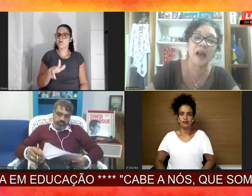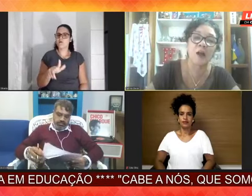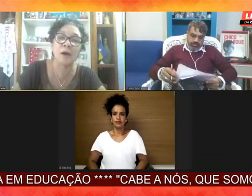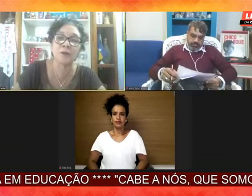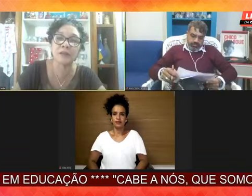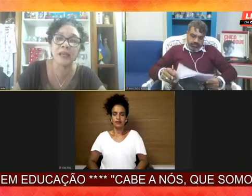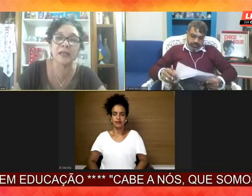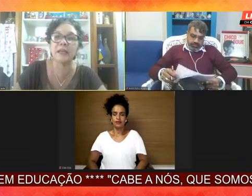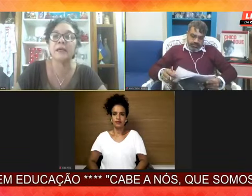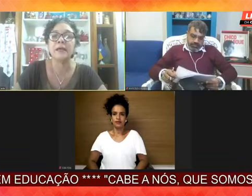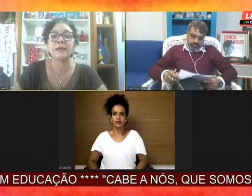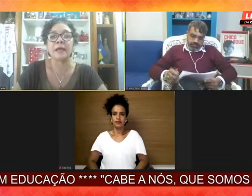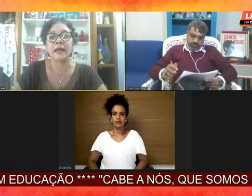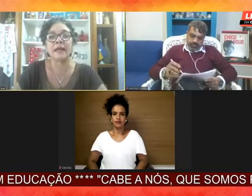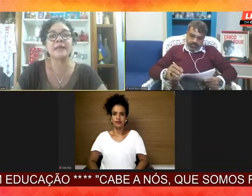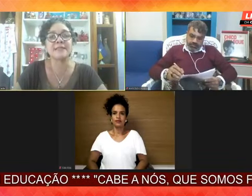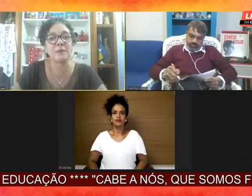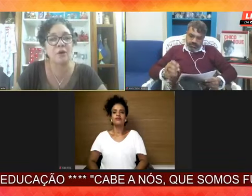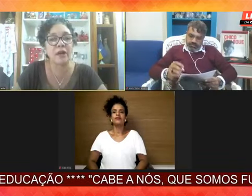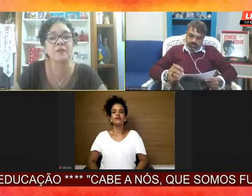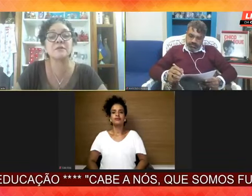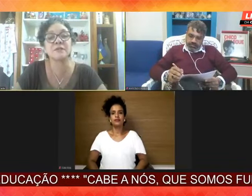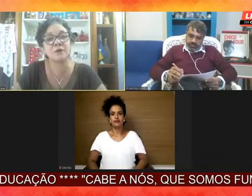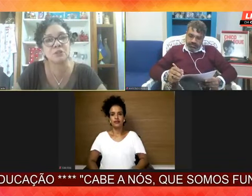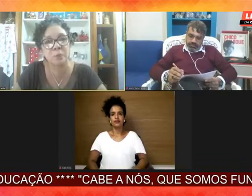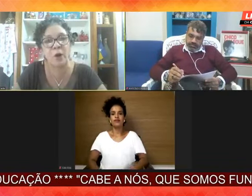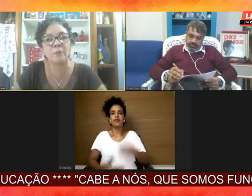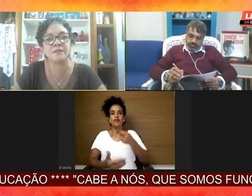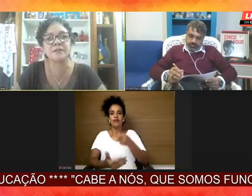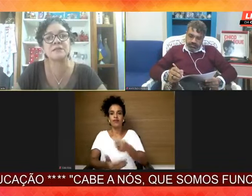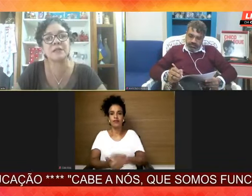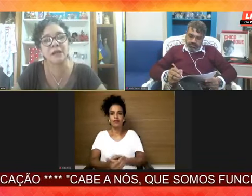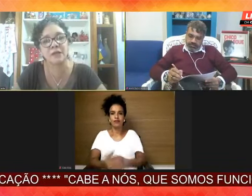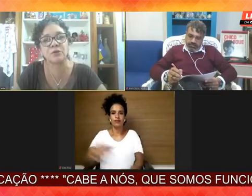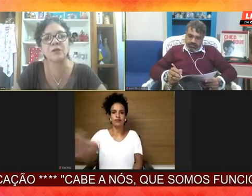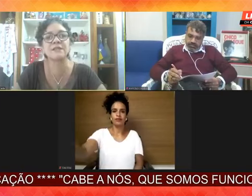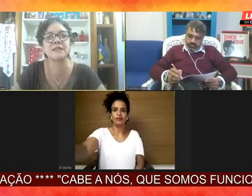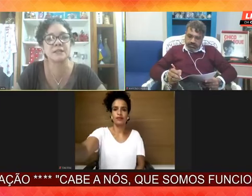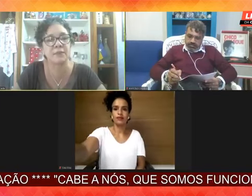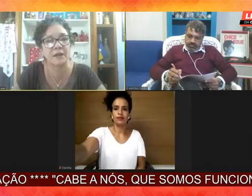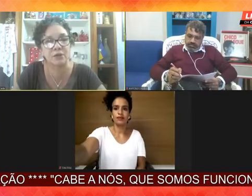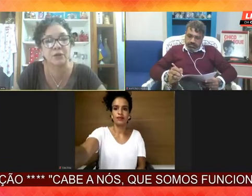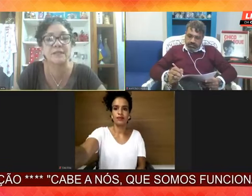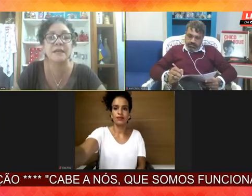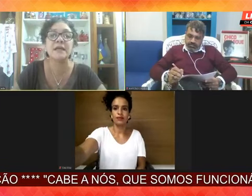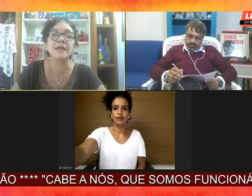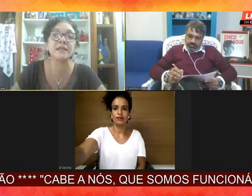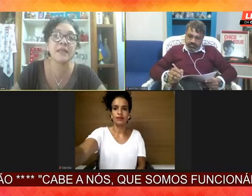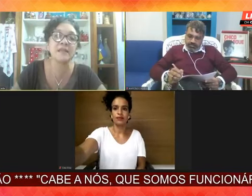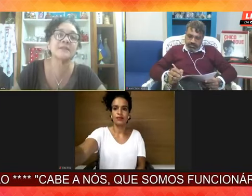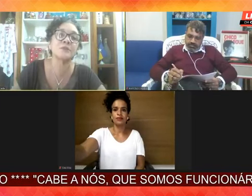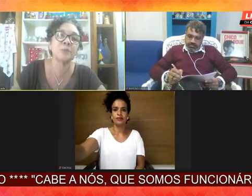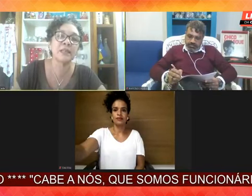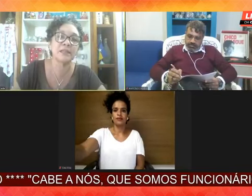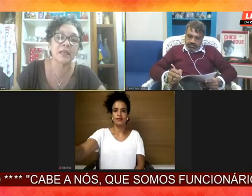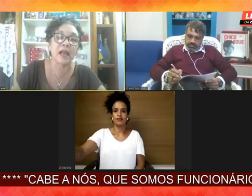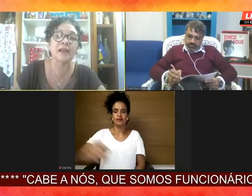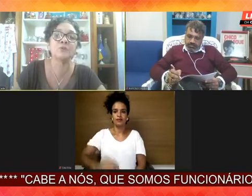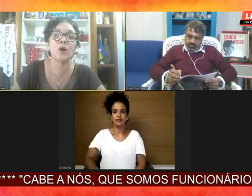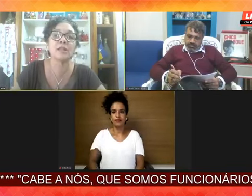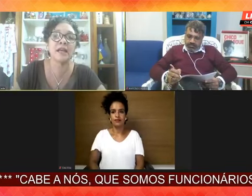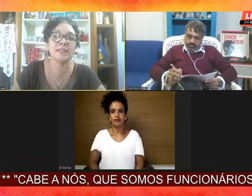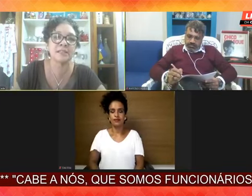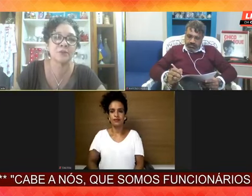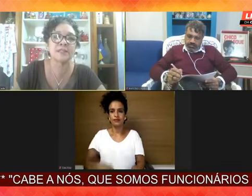de pagar uma UTI, né? Quem está morrendo são os pobres, são os trabalhadores e as trabalhadoras que têm que se submeter